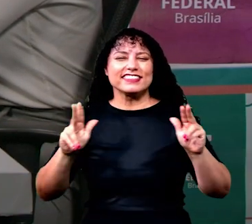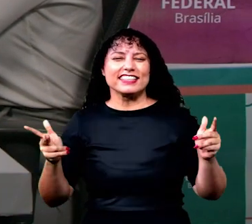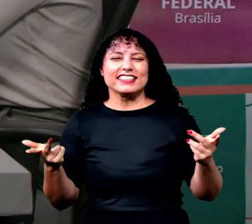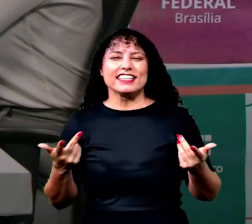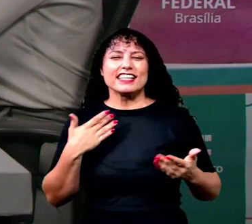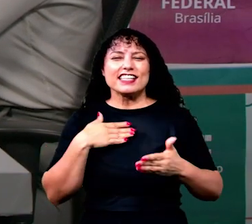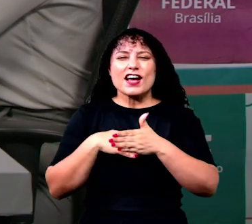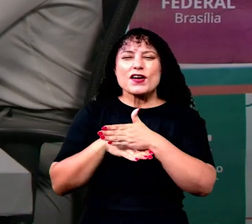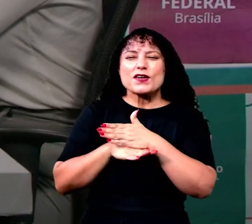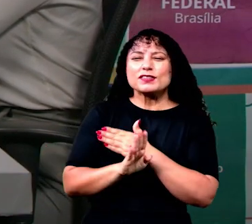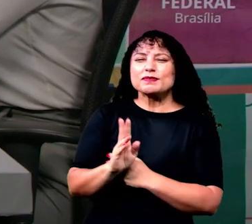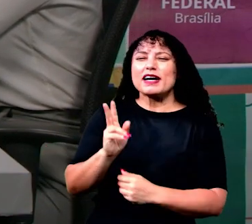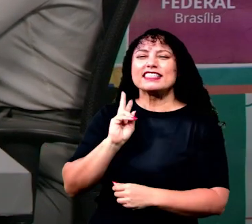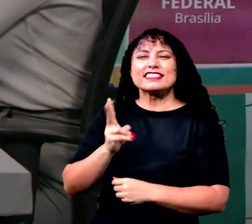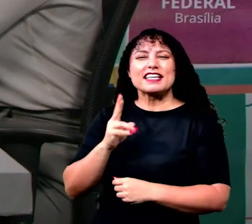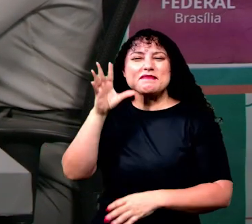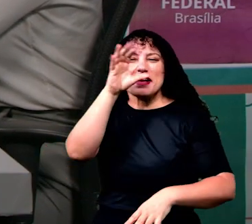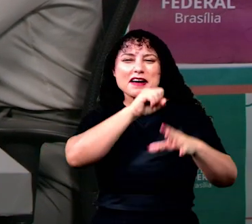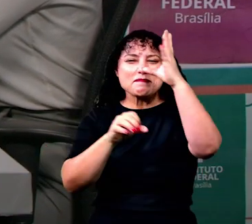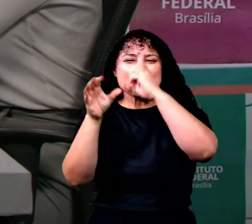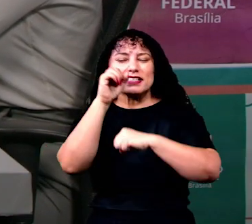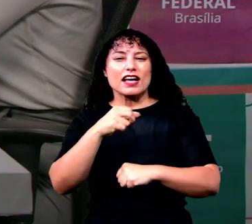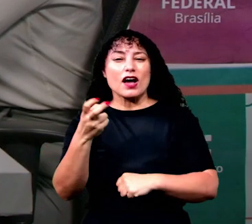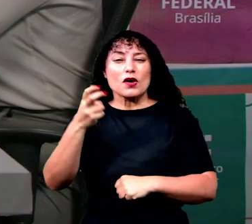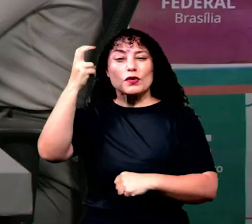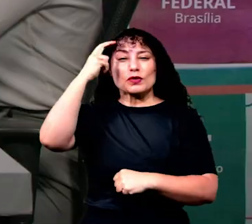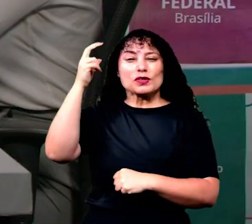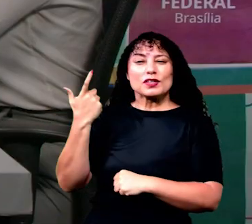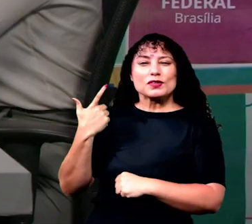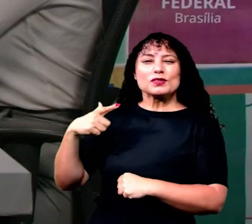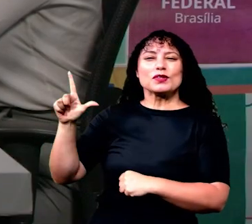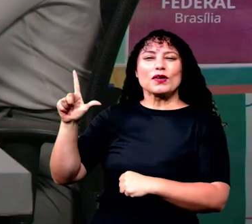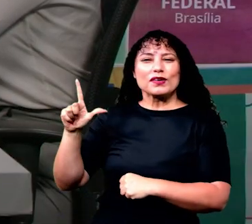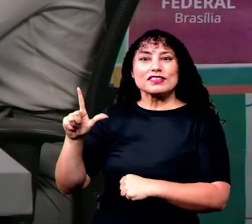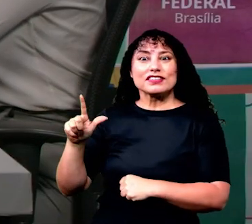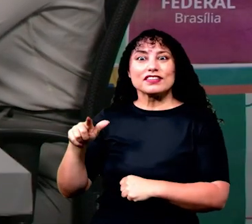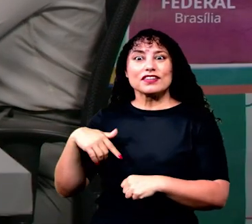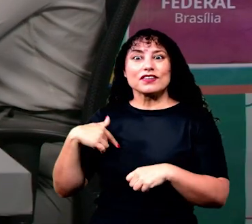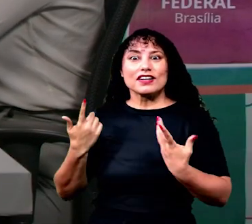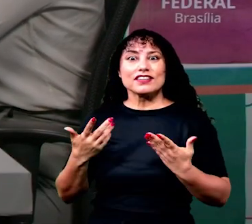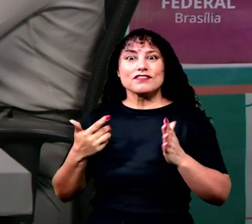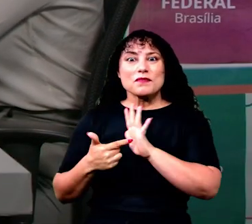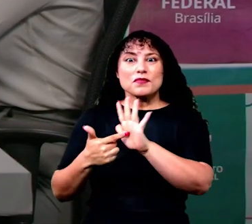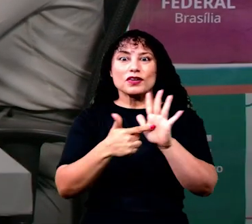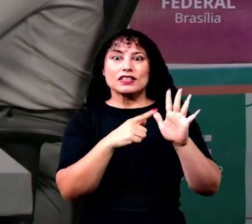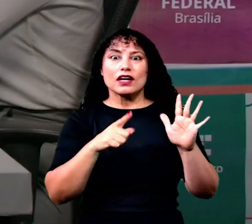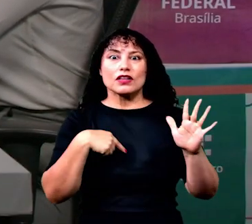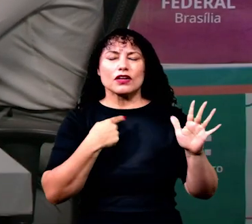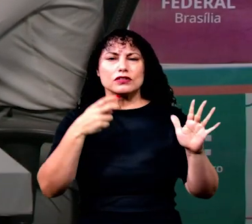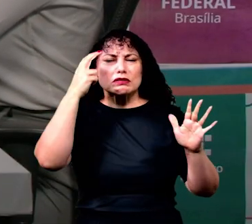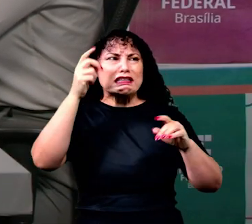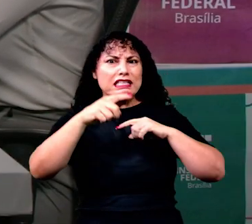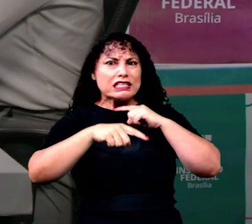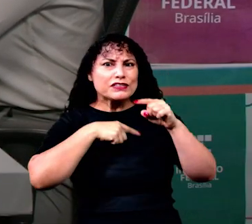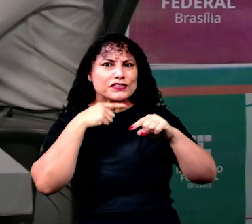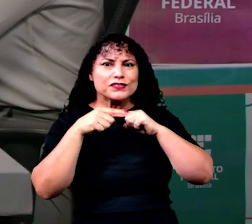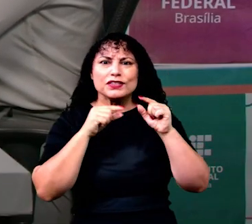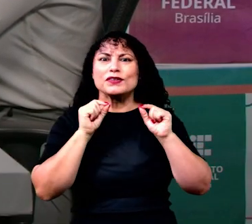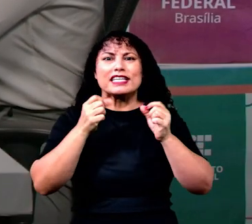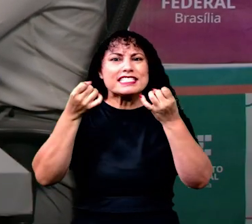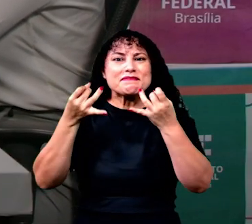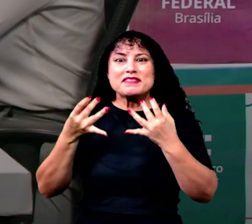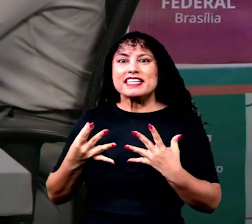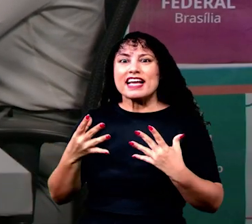realmente diferente, porque a gente está tão acostumado a sempre aprender sobre a cultura dos outros, Sim, que quando a gente vai mostrar a nossa, a gente fica até na